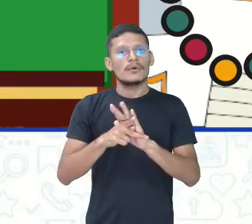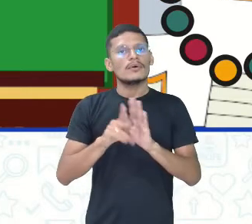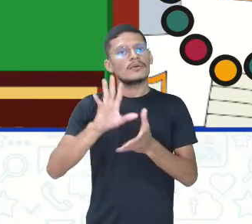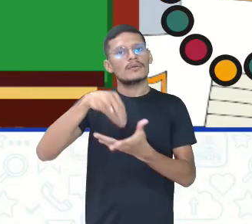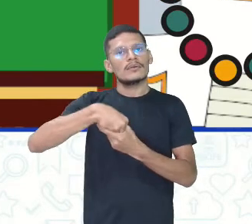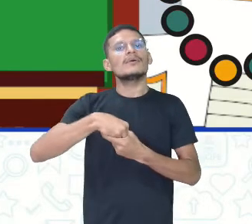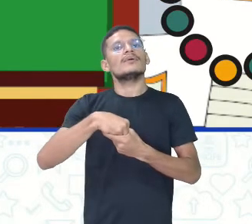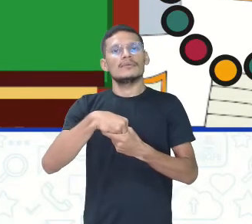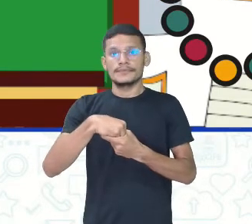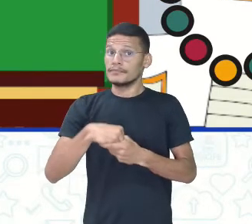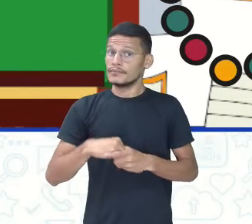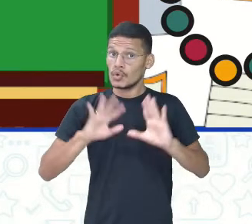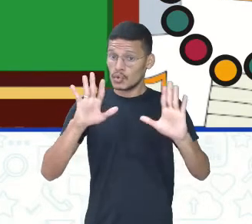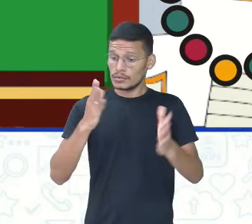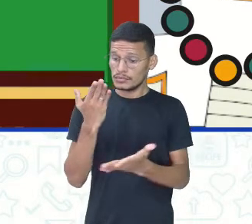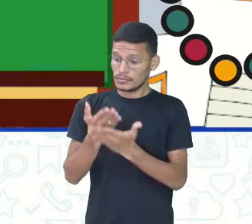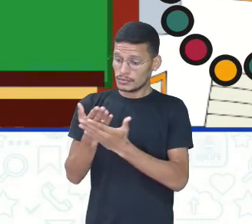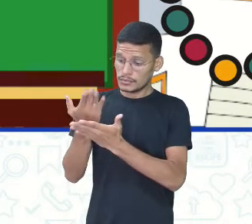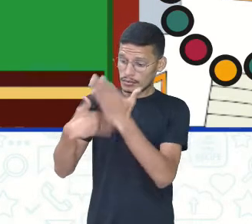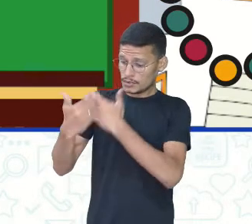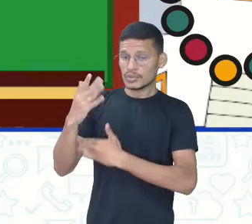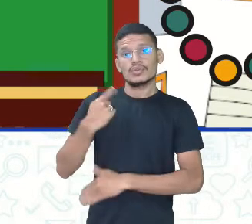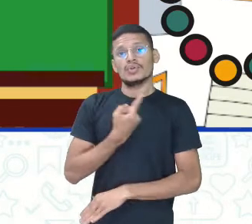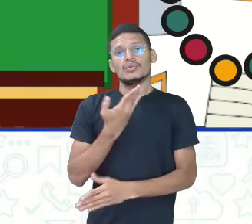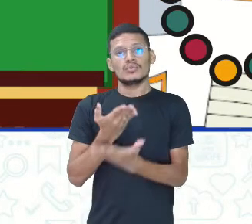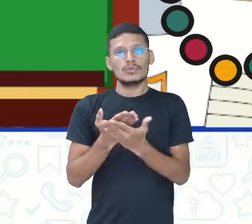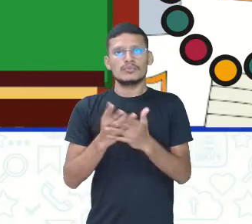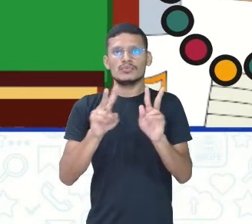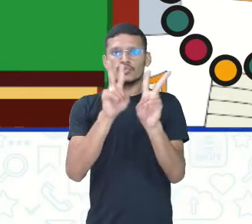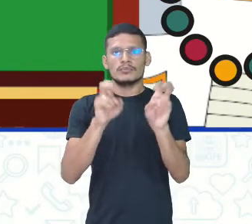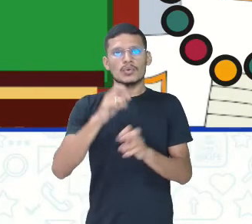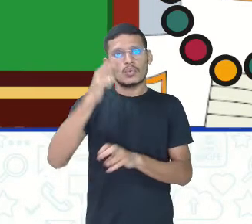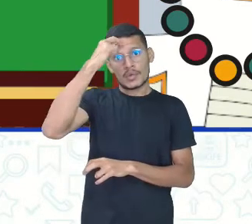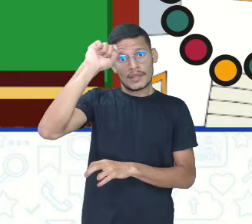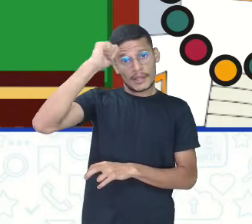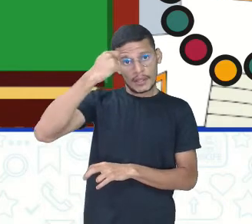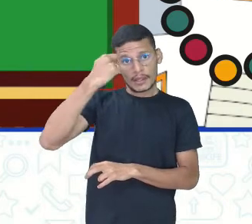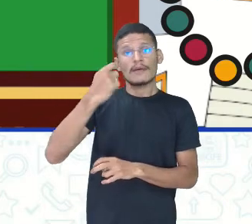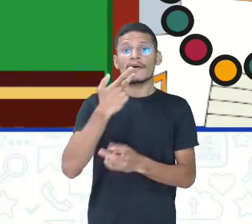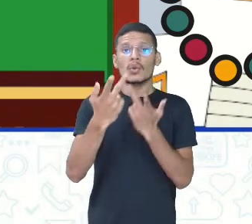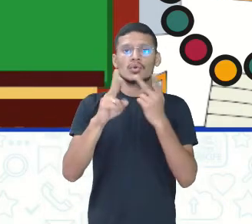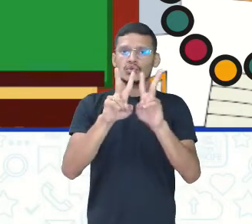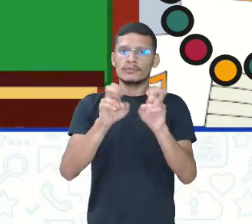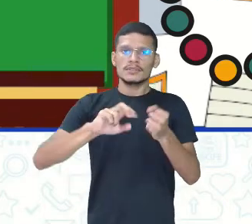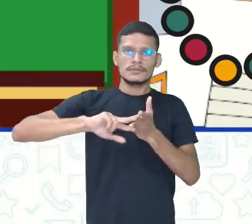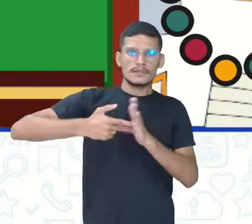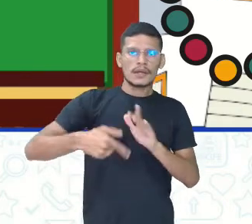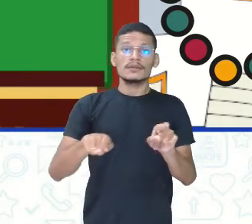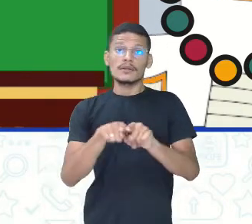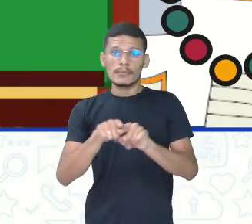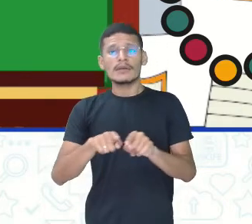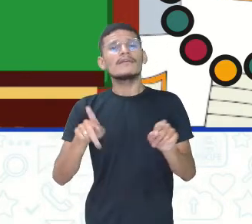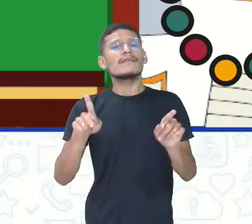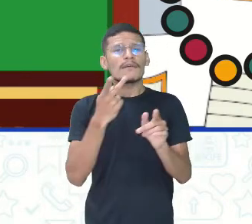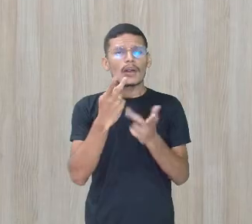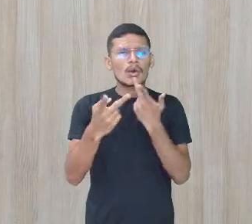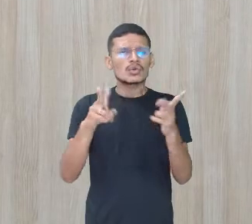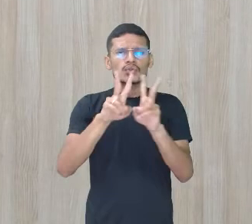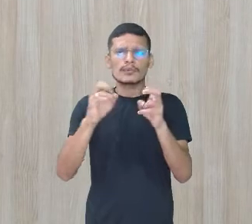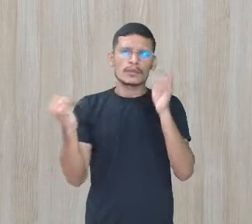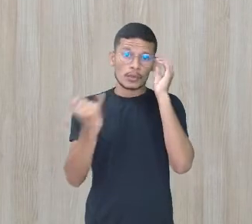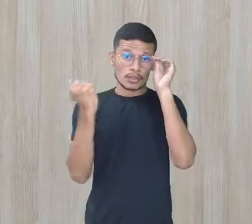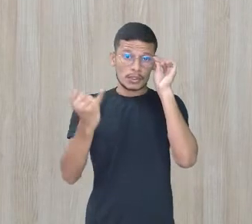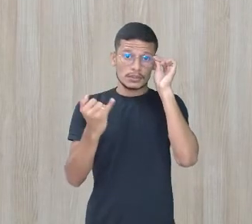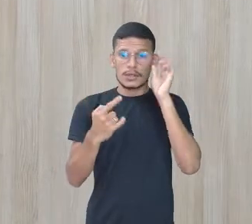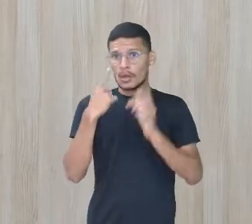passada, nós estudamos o Dia da Consciência Negra, a gente falou sobre ele, falou sobre os significados do Dia da Consciência Negra e também da sua importância. Está nosso